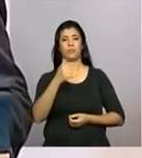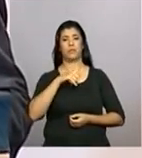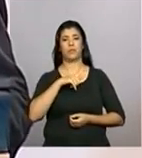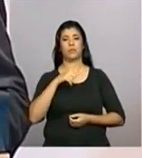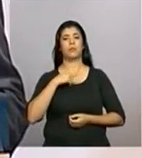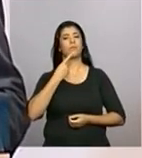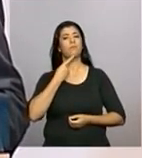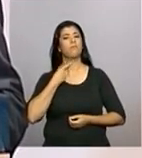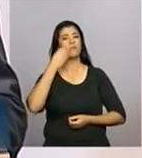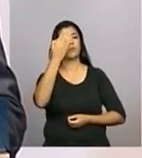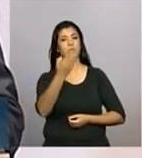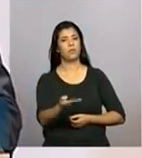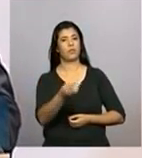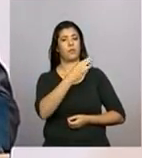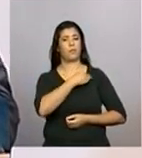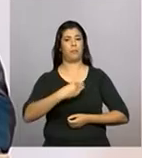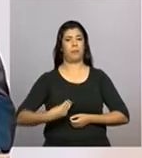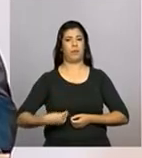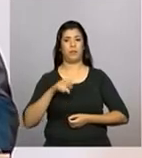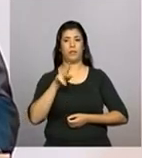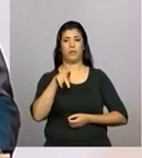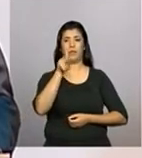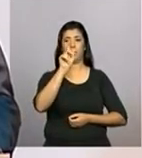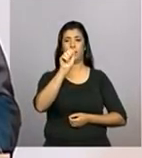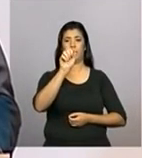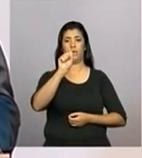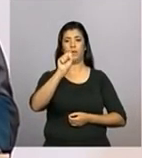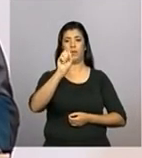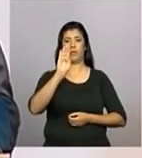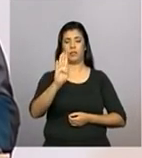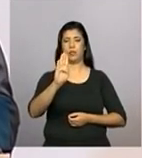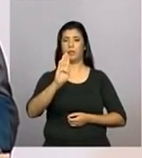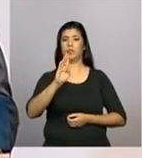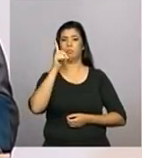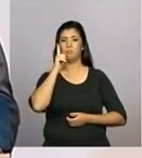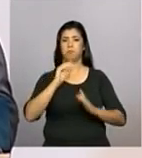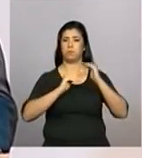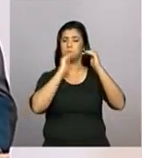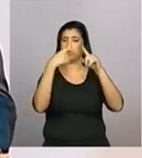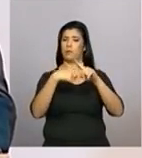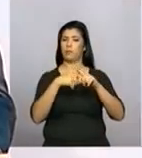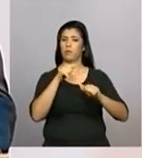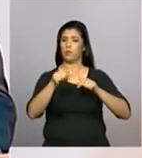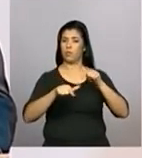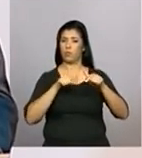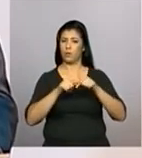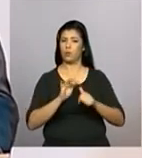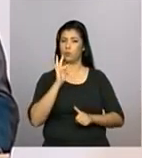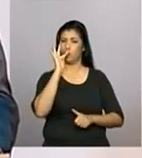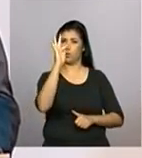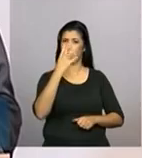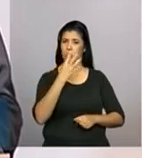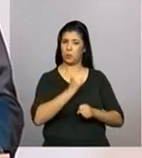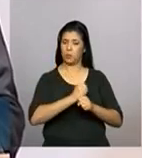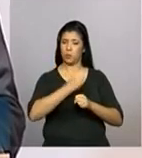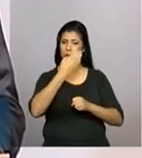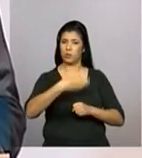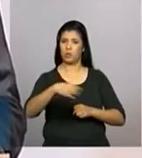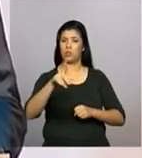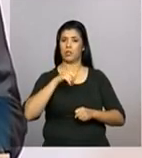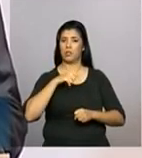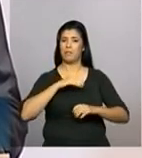desejar ao ministro Cassab muito sucesso, porque a tarefa será de nos próximos anos termos mais